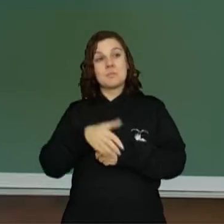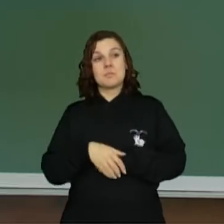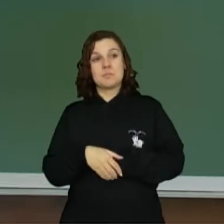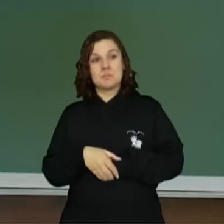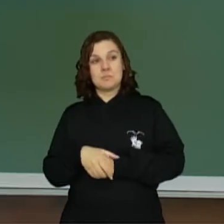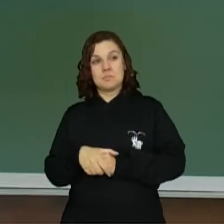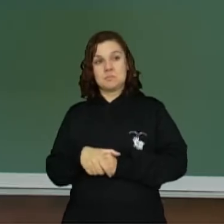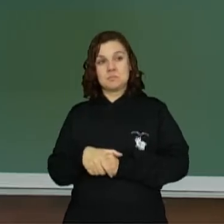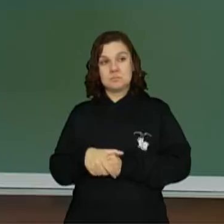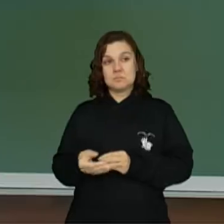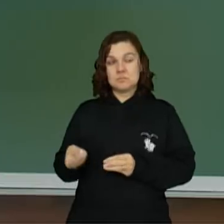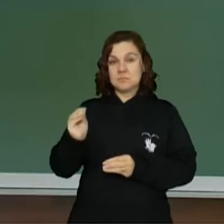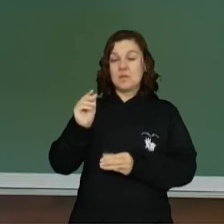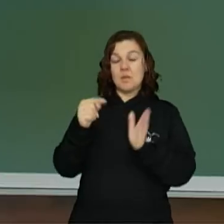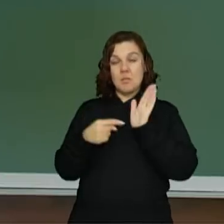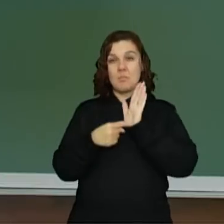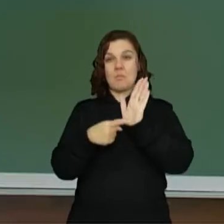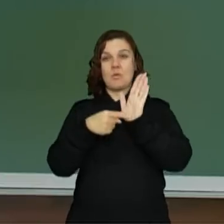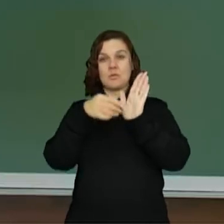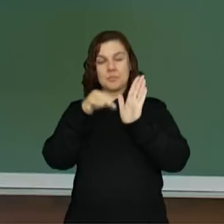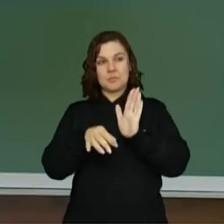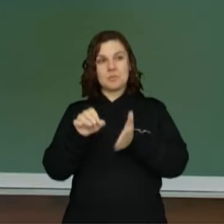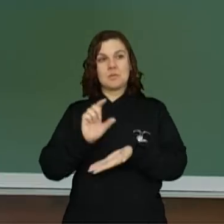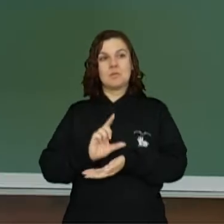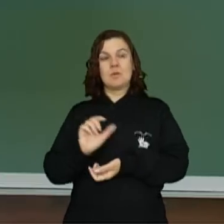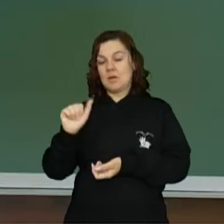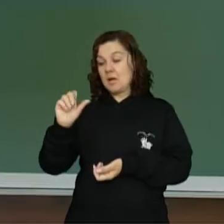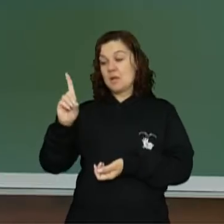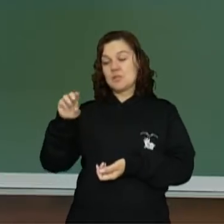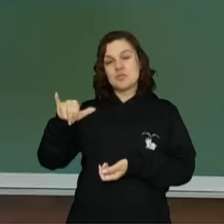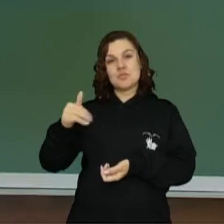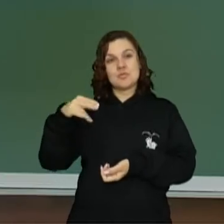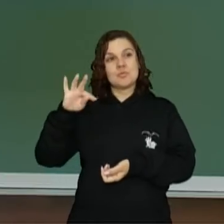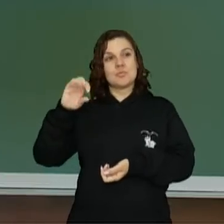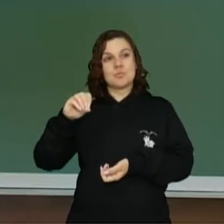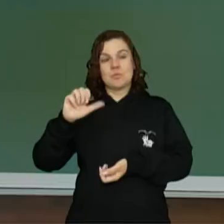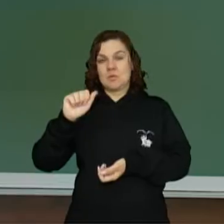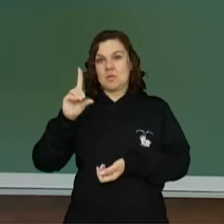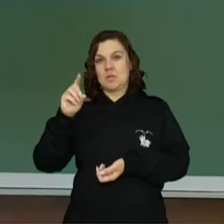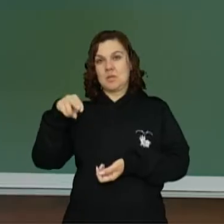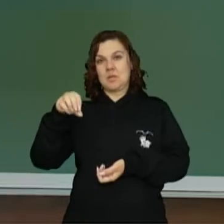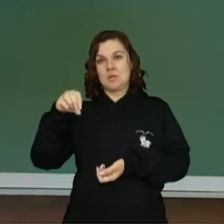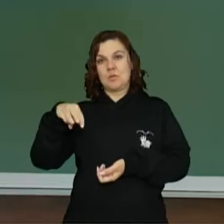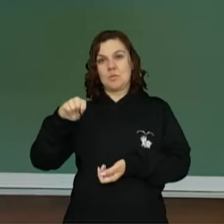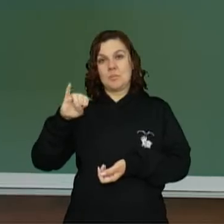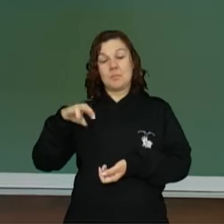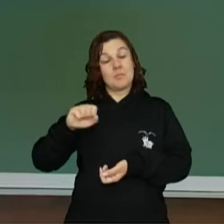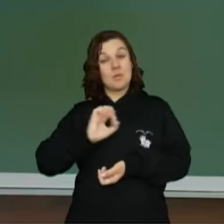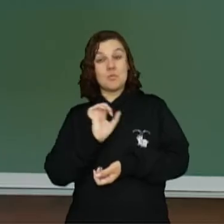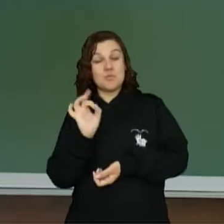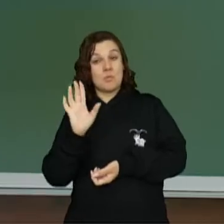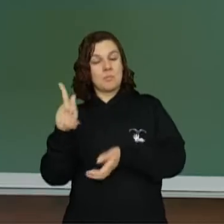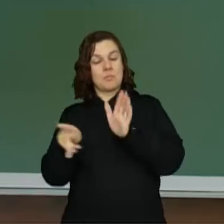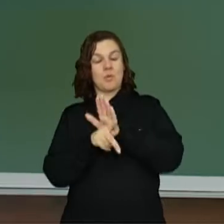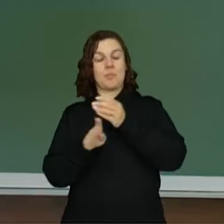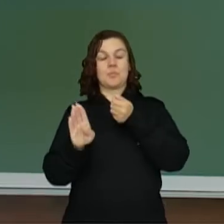outro nome que denomina adjunto adenominal e não somente o substantivo. Por isso que nós